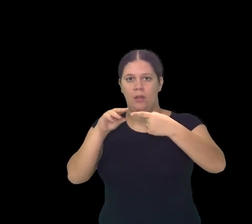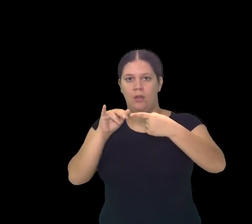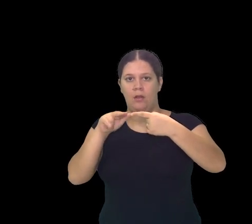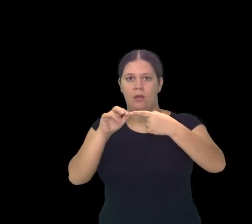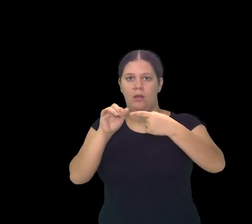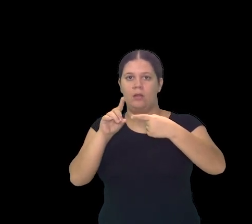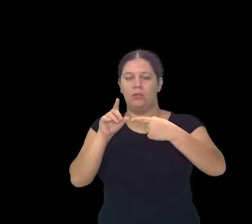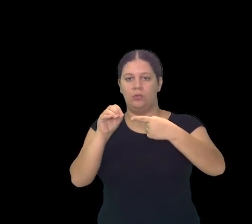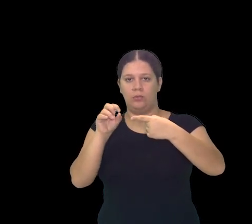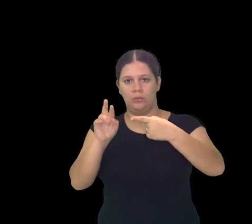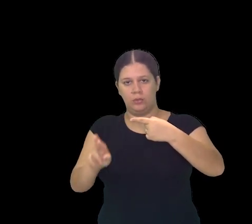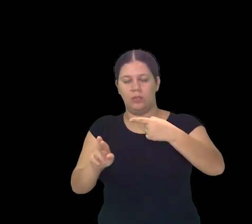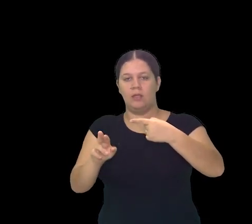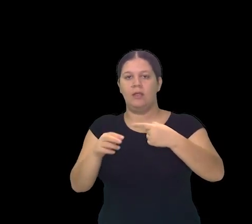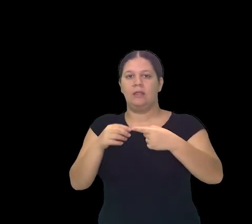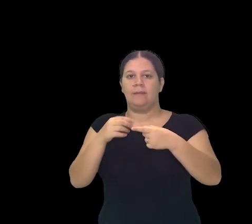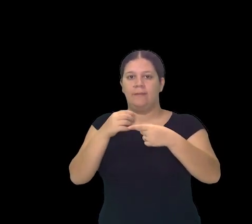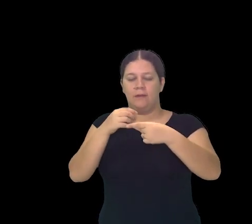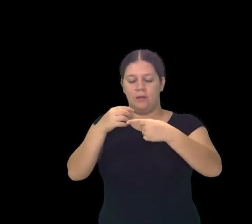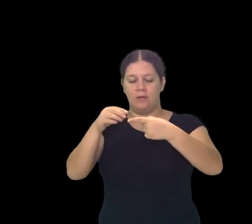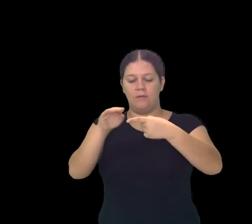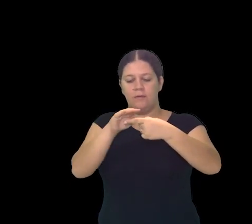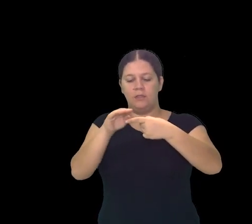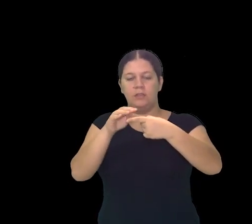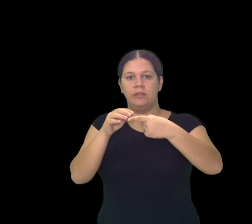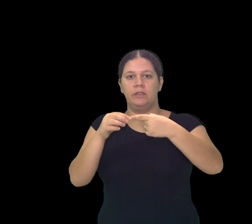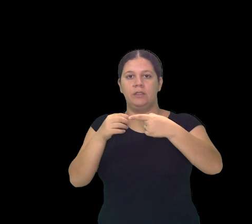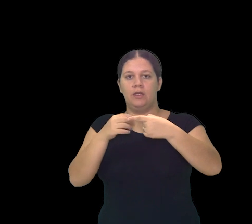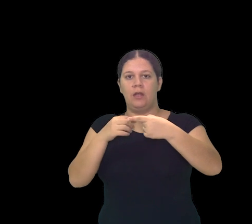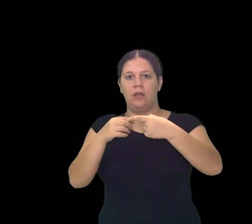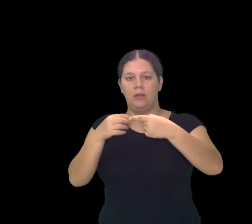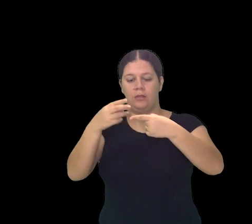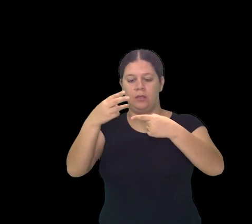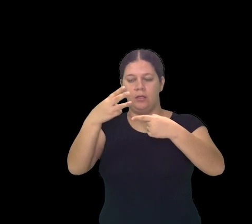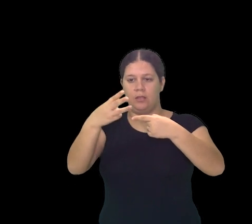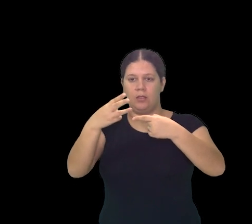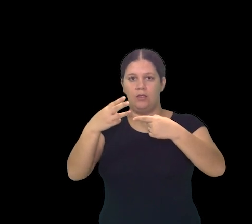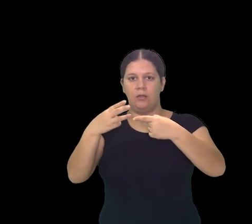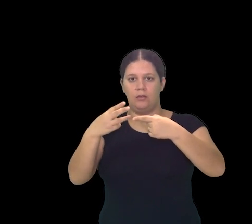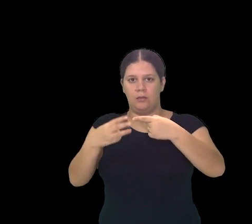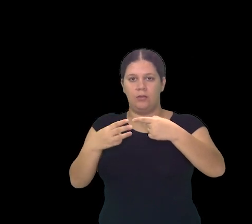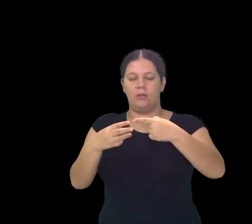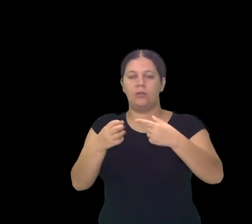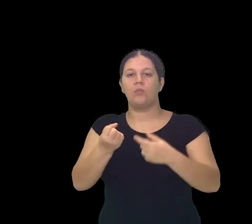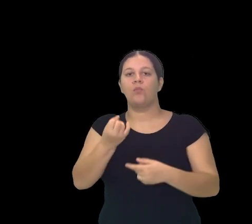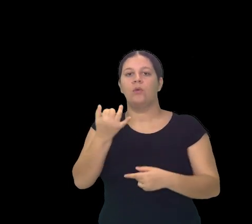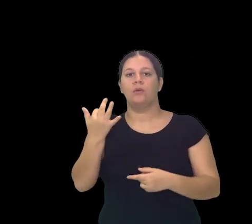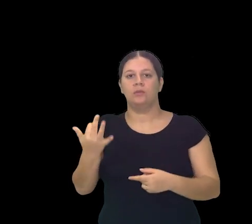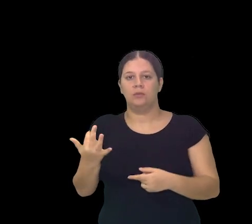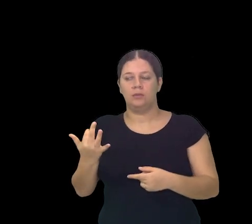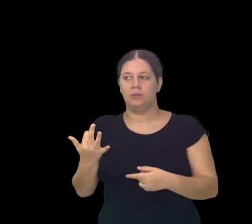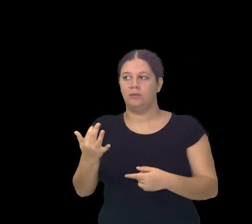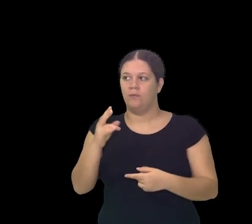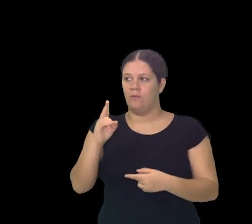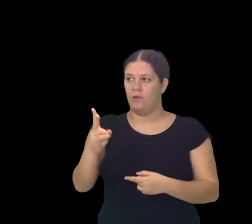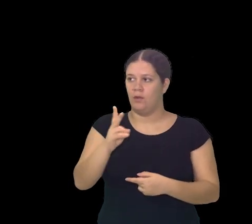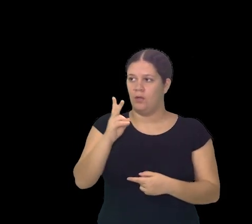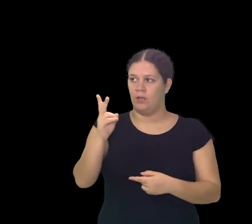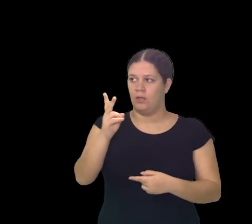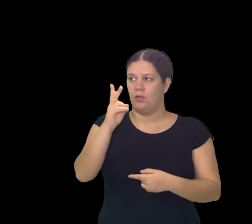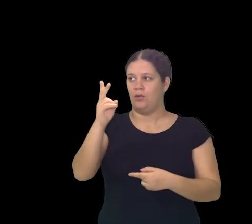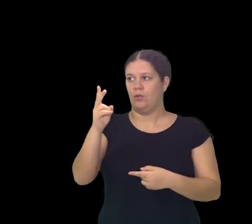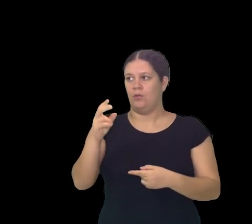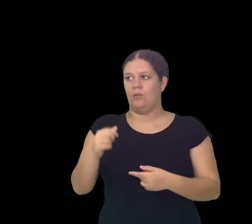fração. Vamos dividir o numerador por 3 e dividir o denominador por 3. Chegamos em quanto? Chegamos